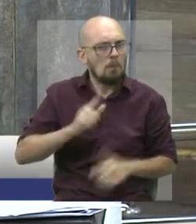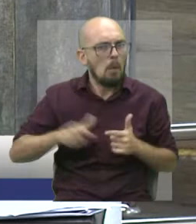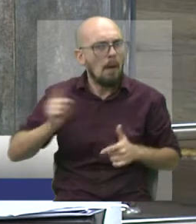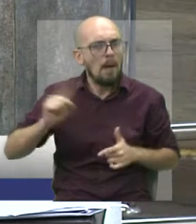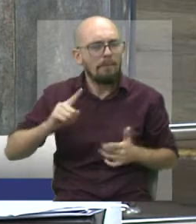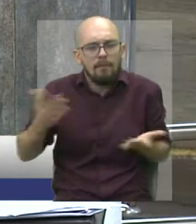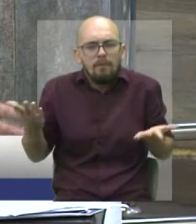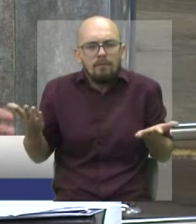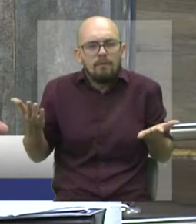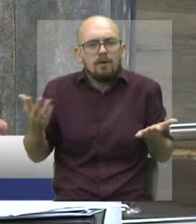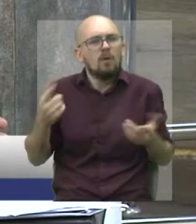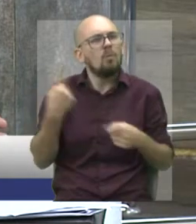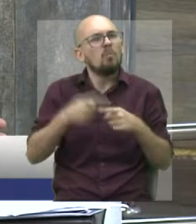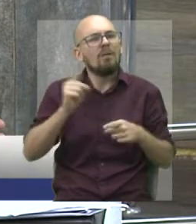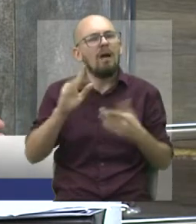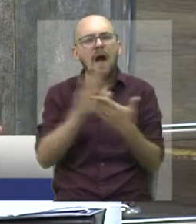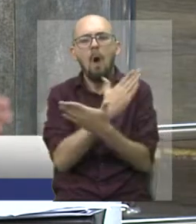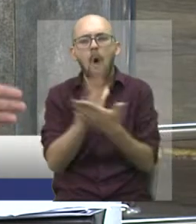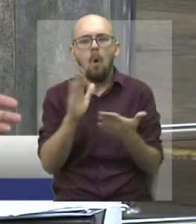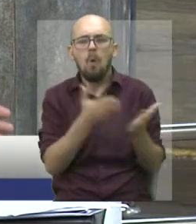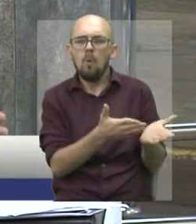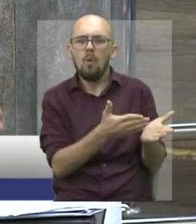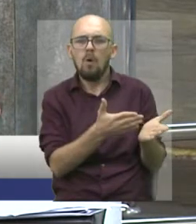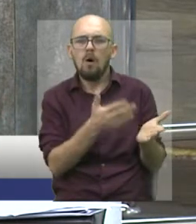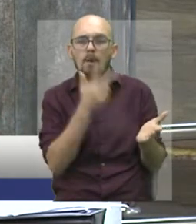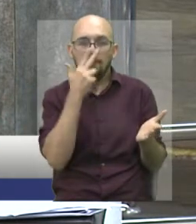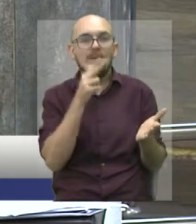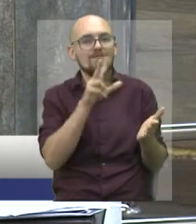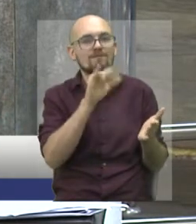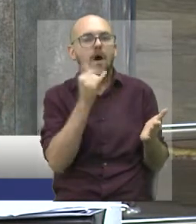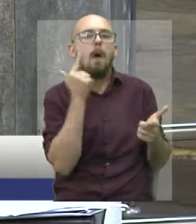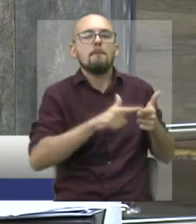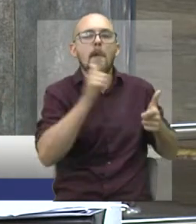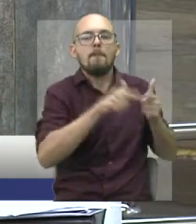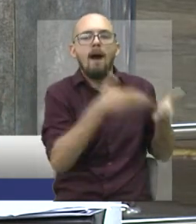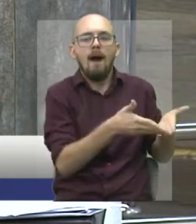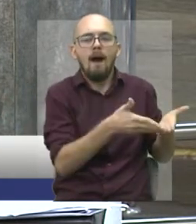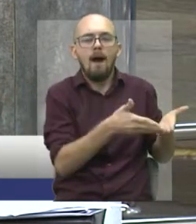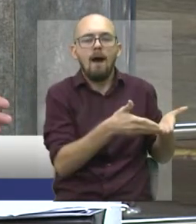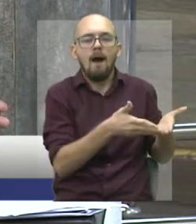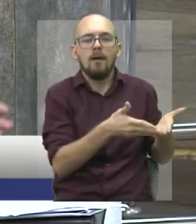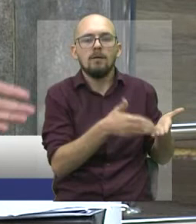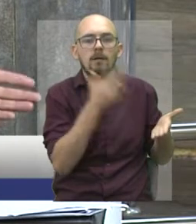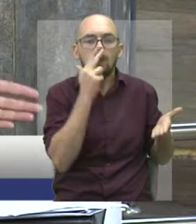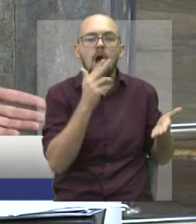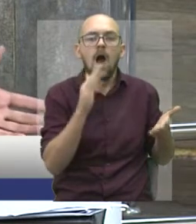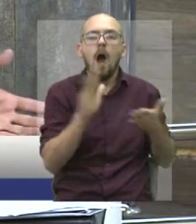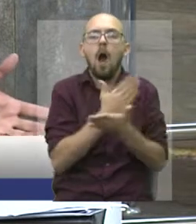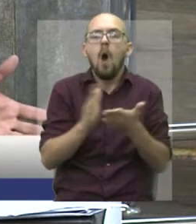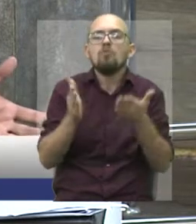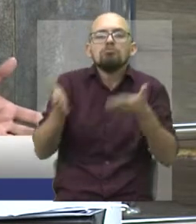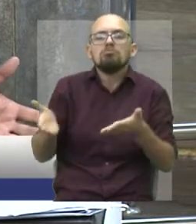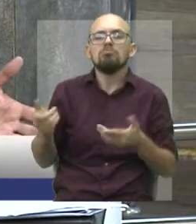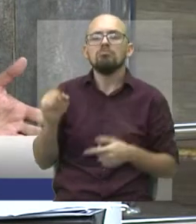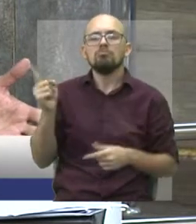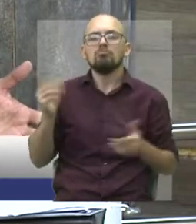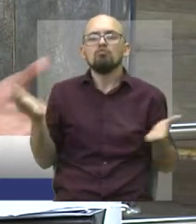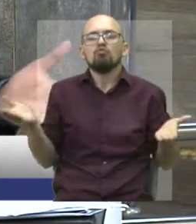sei porquê, que uns vai trazer problema à saúde pública e outros não traz.